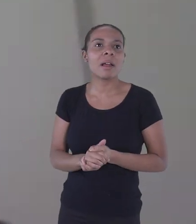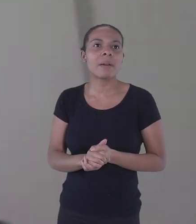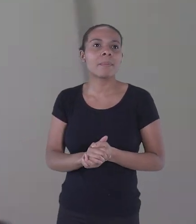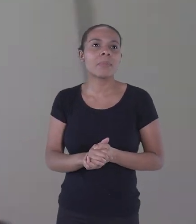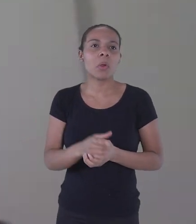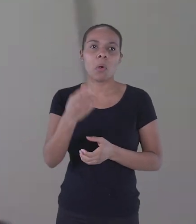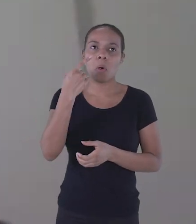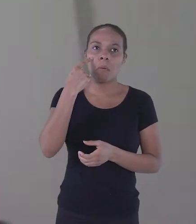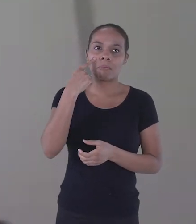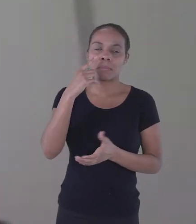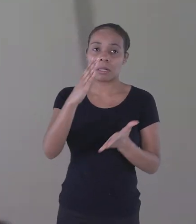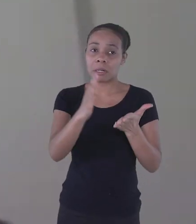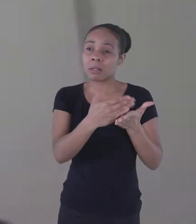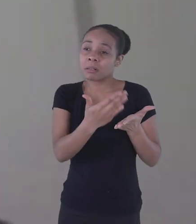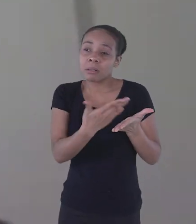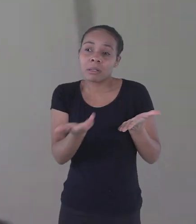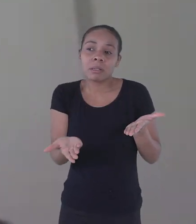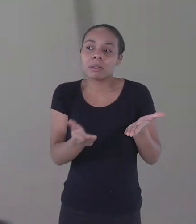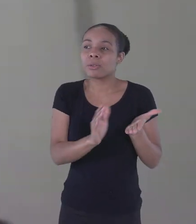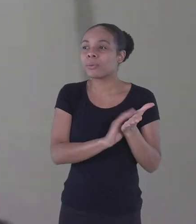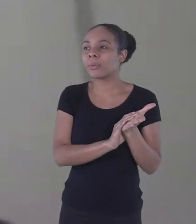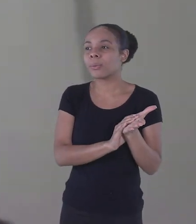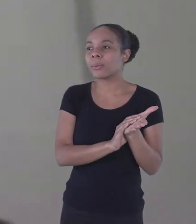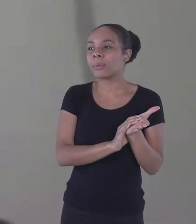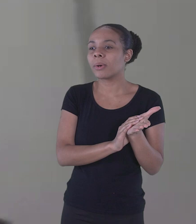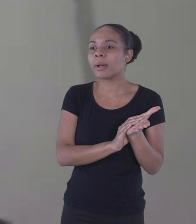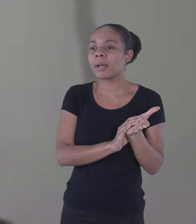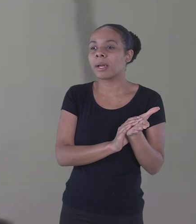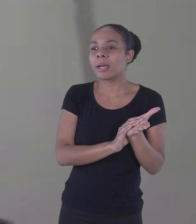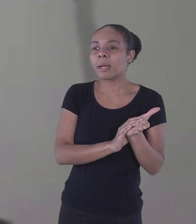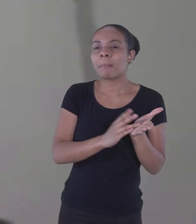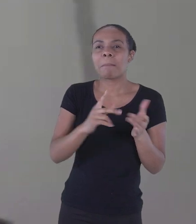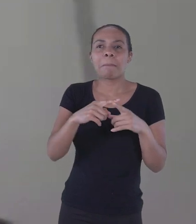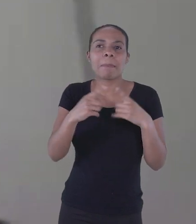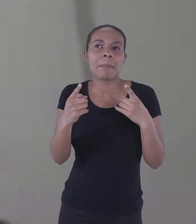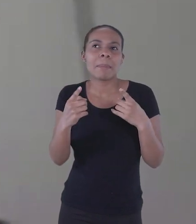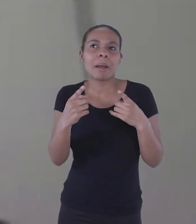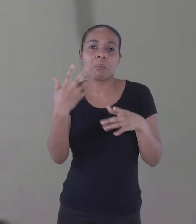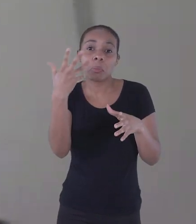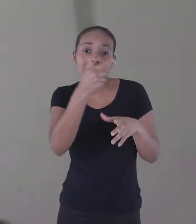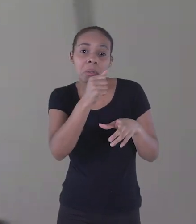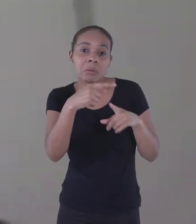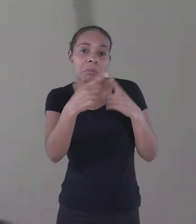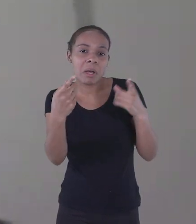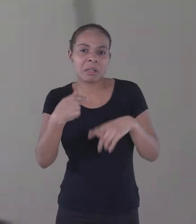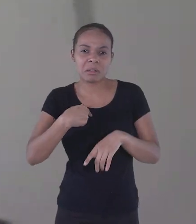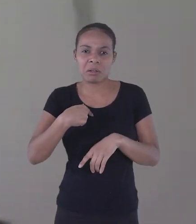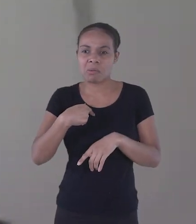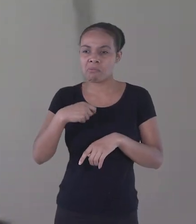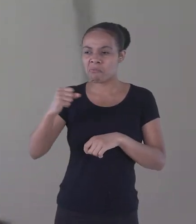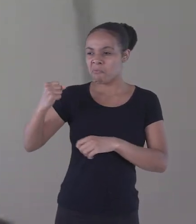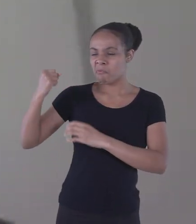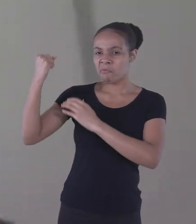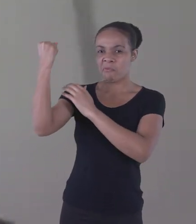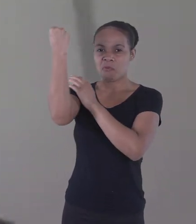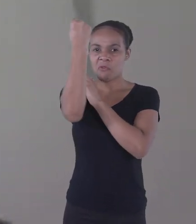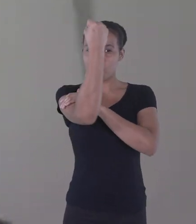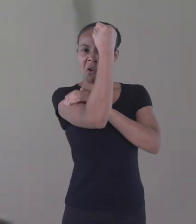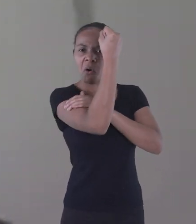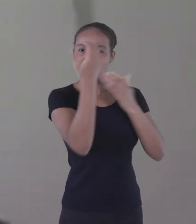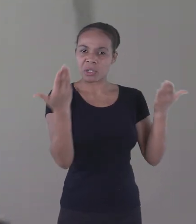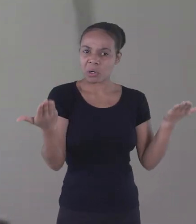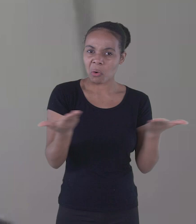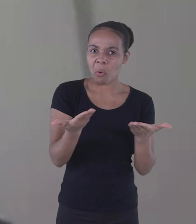tudo isso, eu sou mais eu sou mais forte, eu sou uma